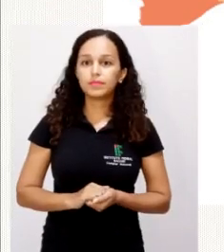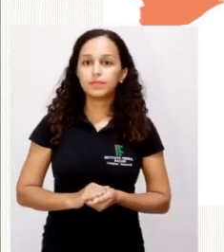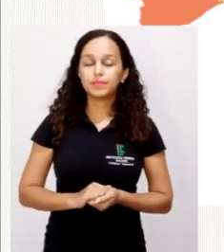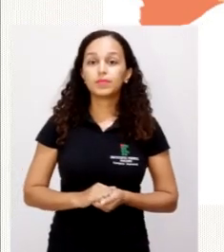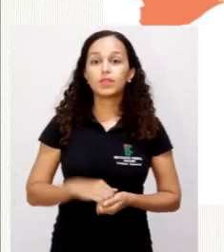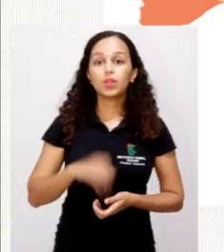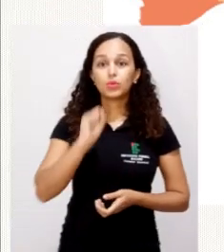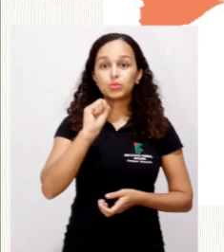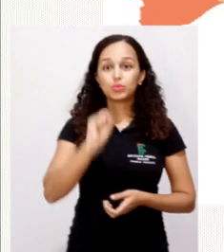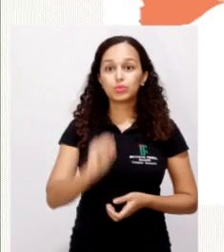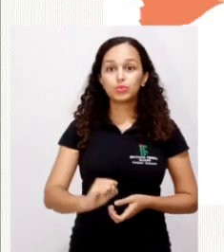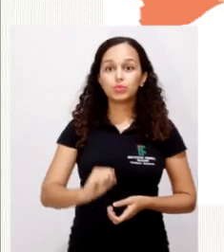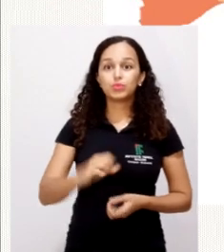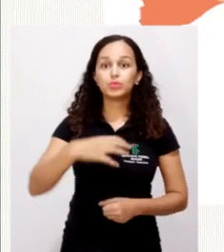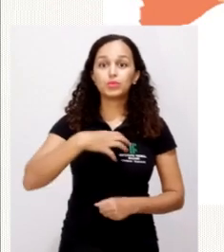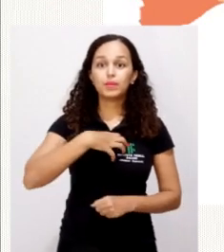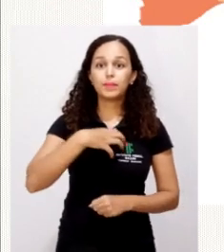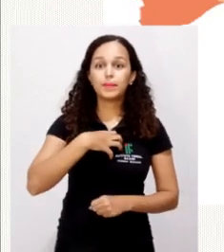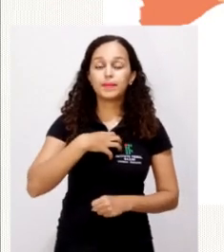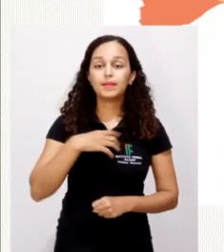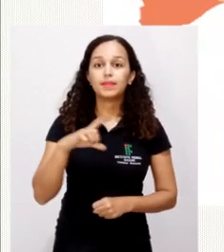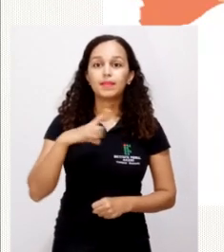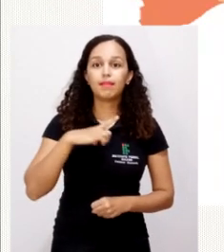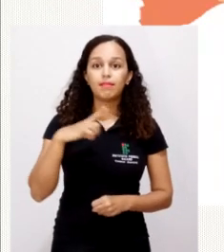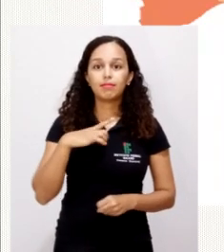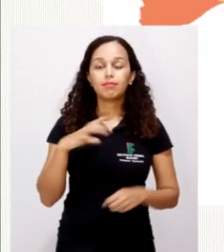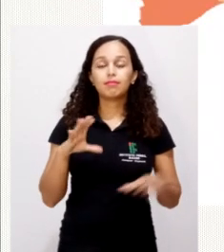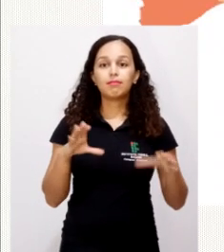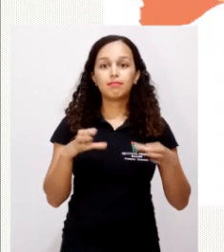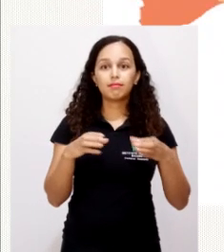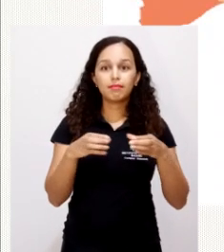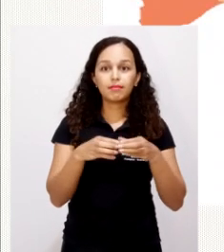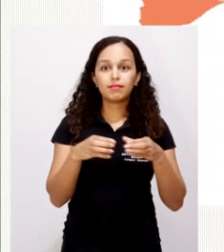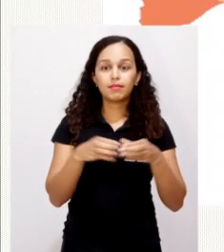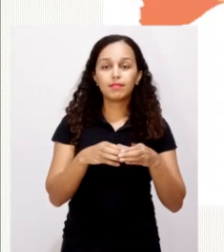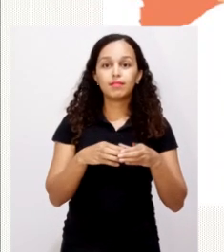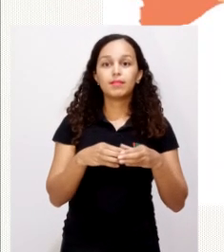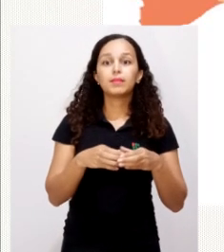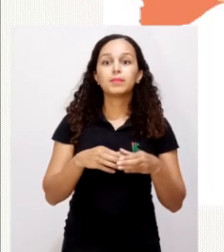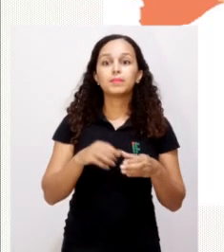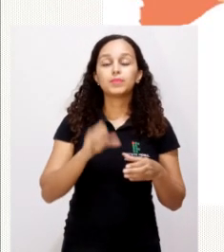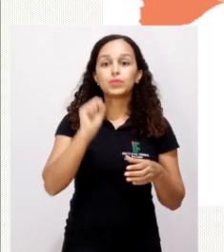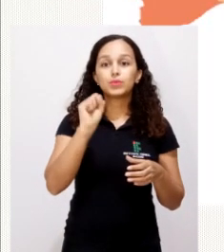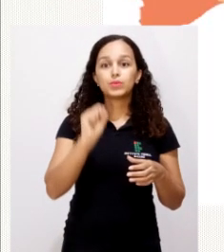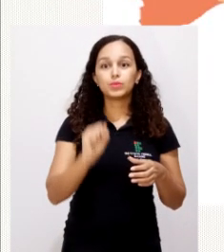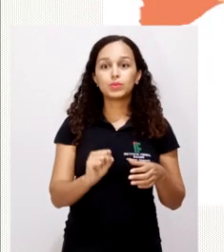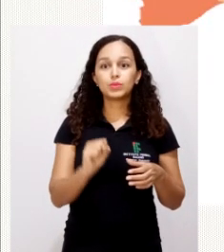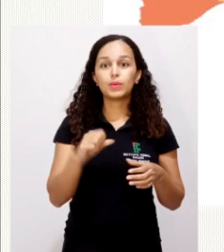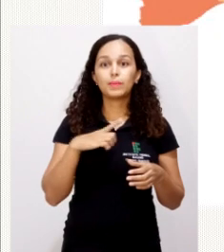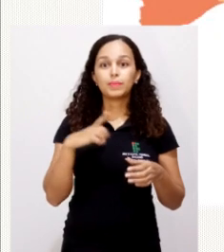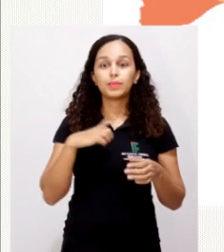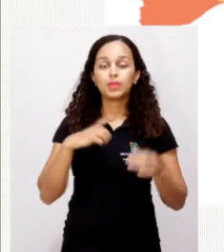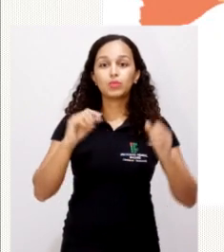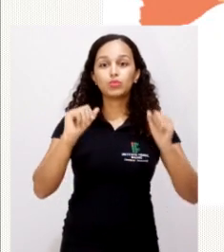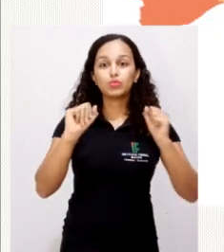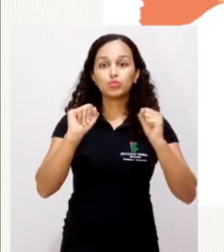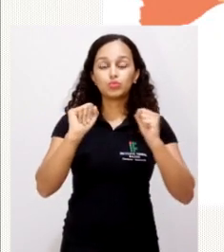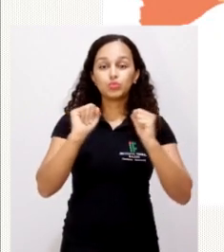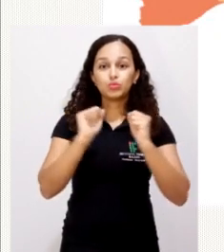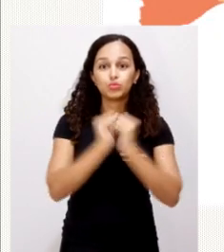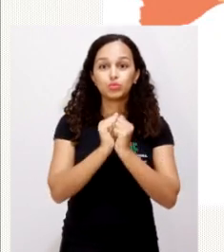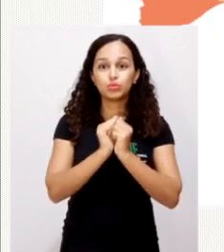no sul da Bahia tem a Rede Punk Sul, que está também em parceria com a Rede Punk aqui